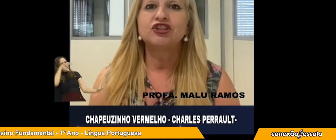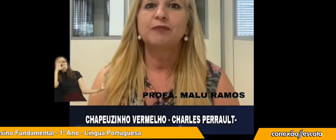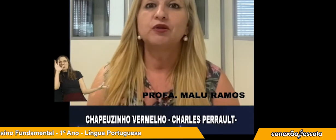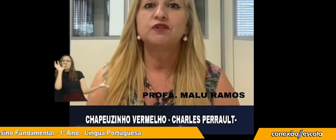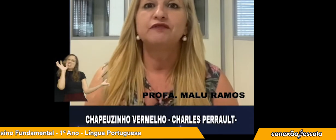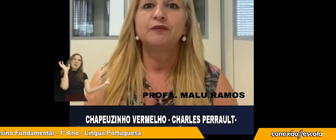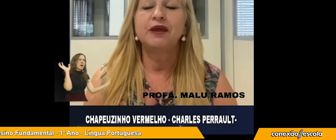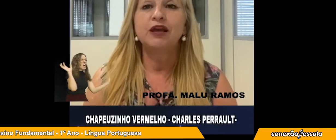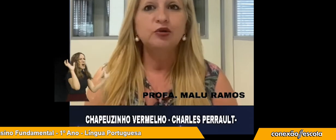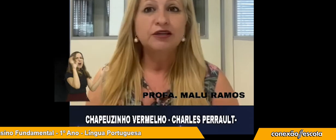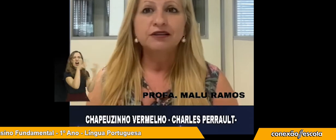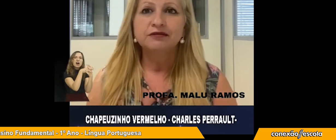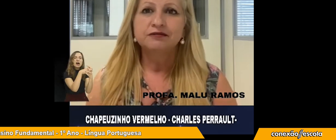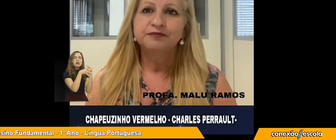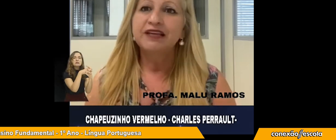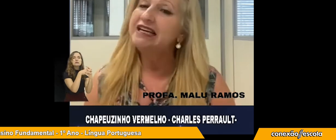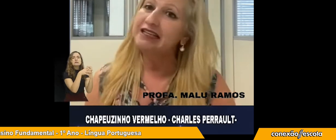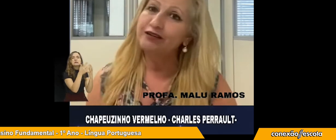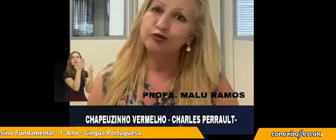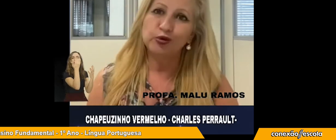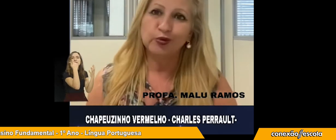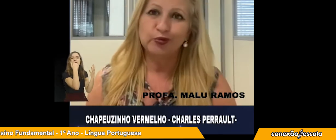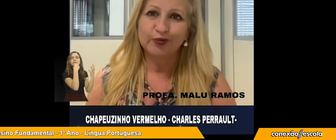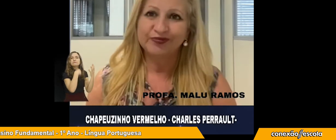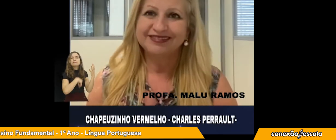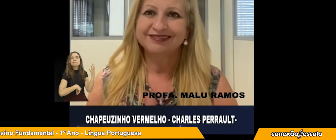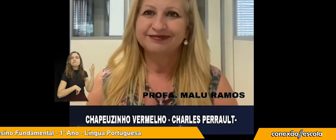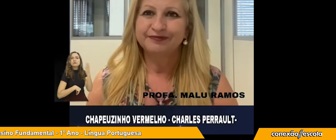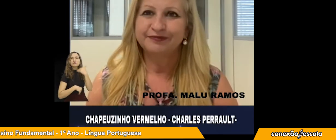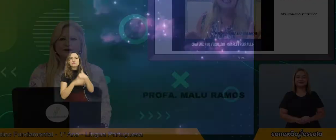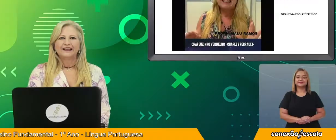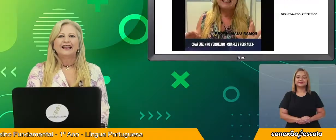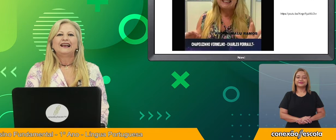cima de Chapeuzinho Vermelho e a devorou.